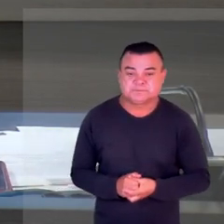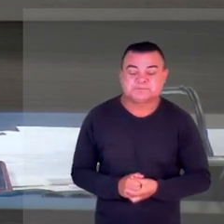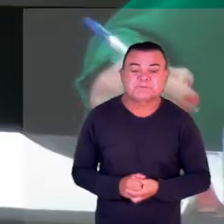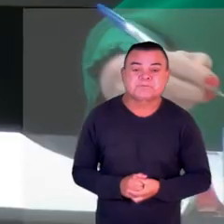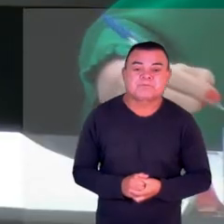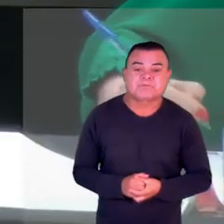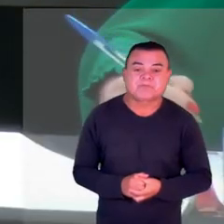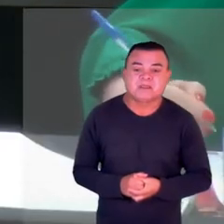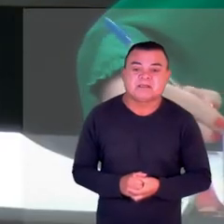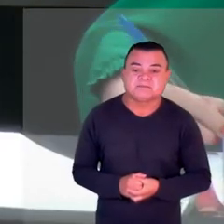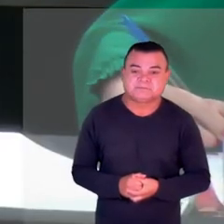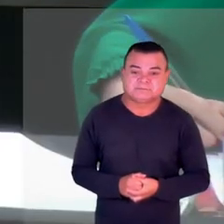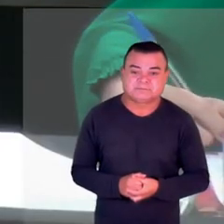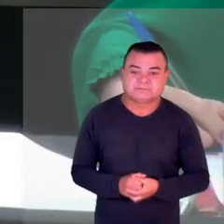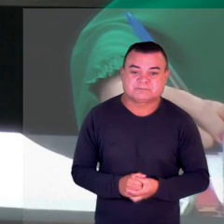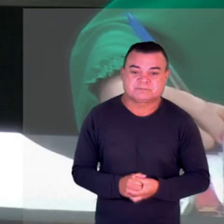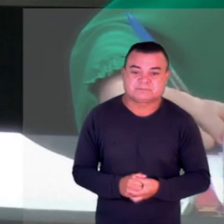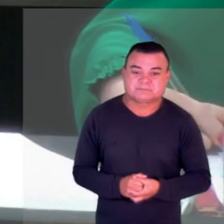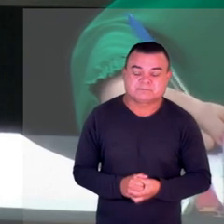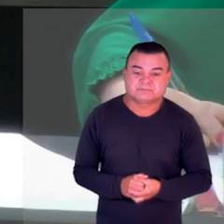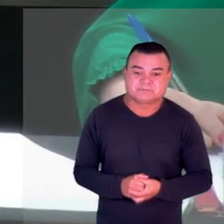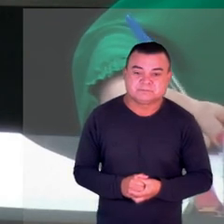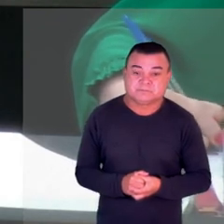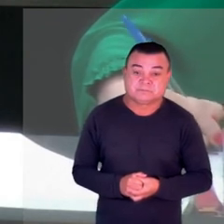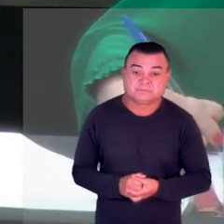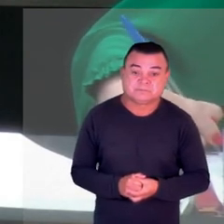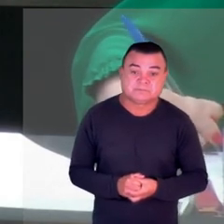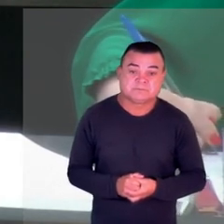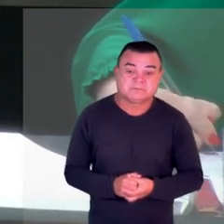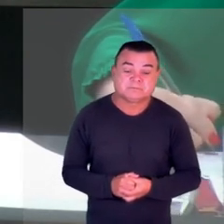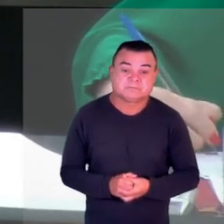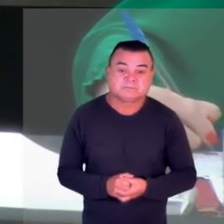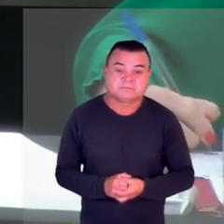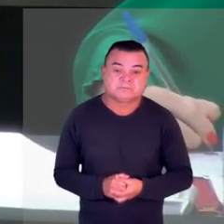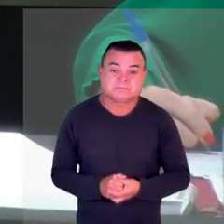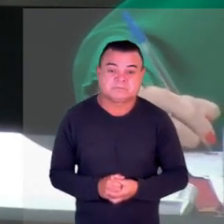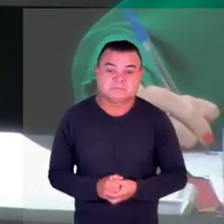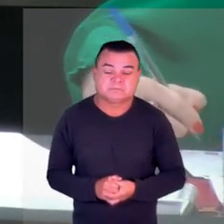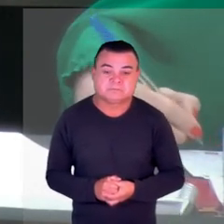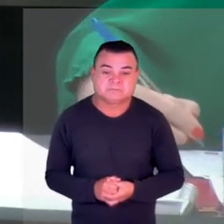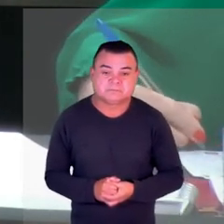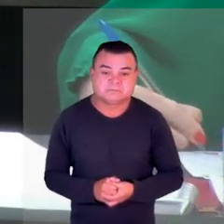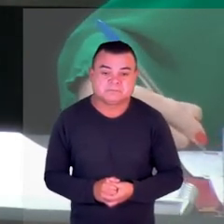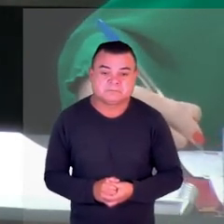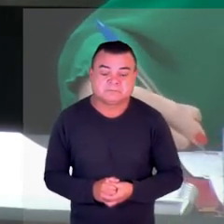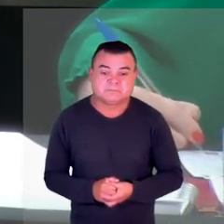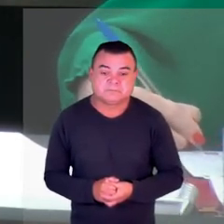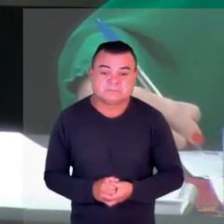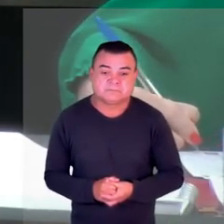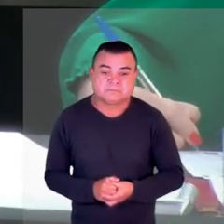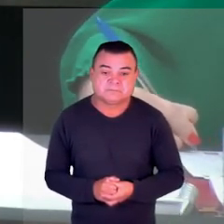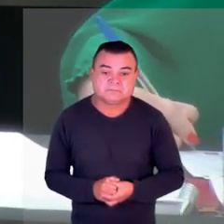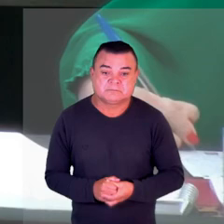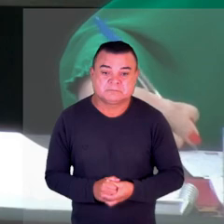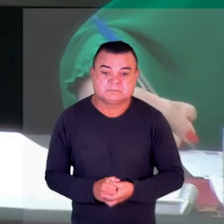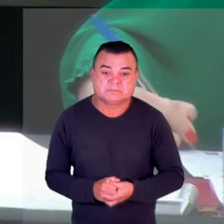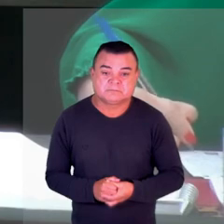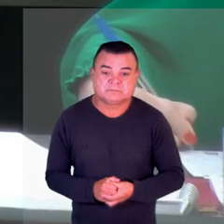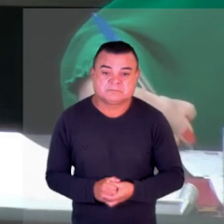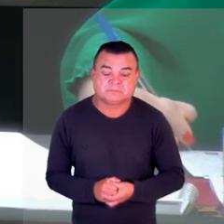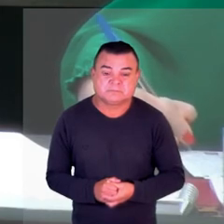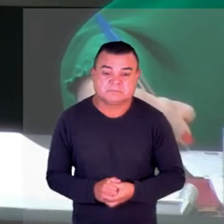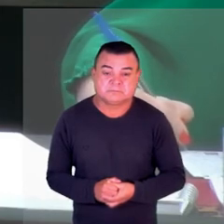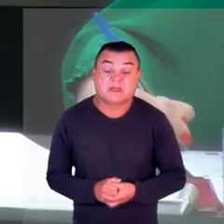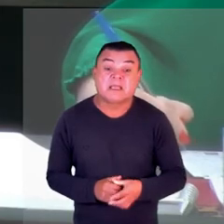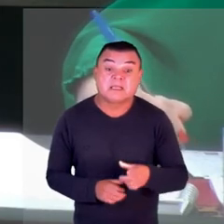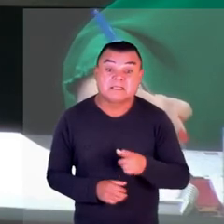de ainda não a gente antes da de passar a palavra a gente tem dois dois colegas ainda que vão